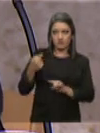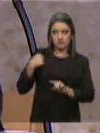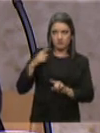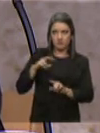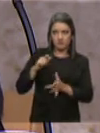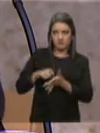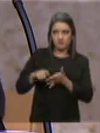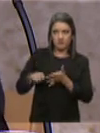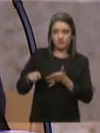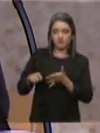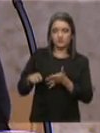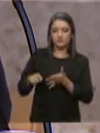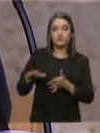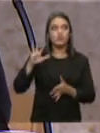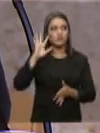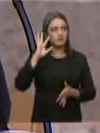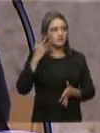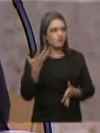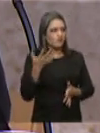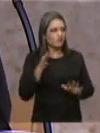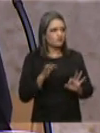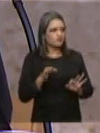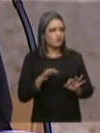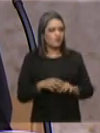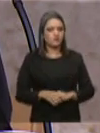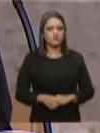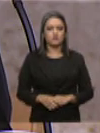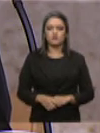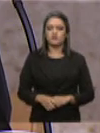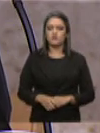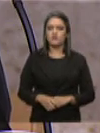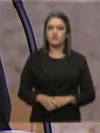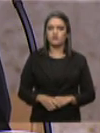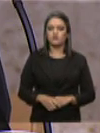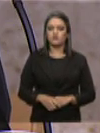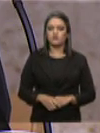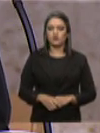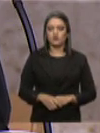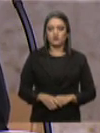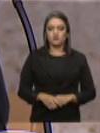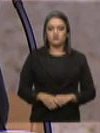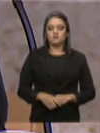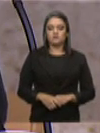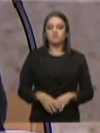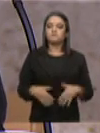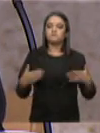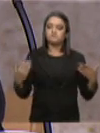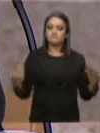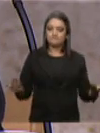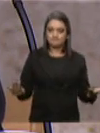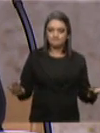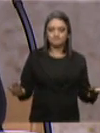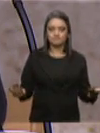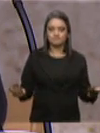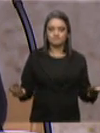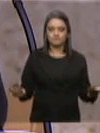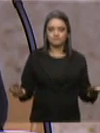Como foi decidido? A maioria. As divergências já estão nos votos. Então, isso. Então, registramos